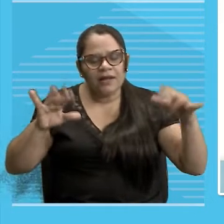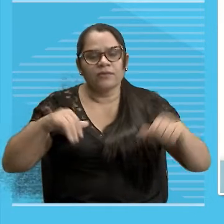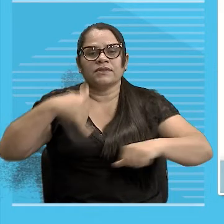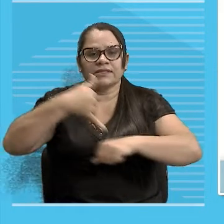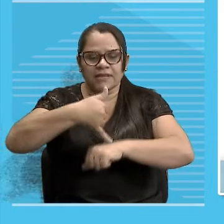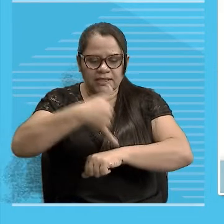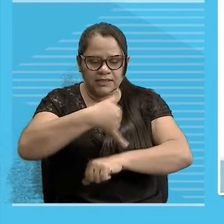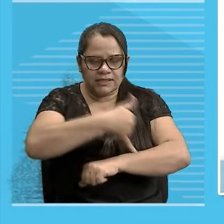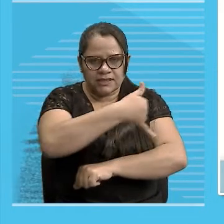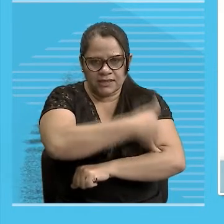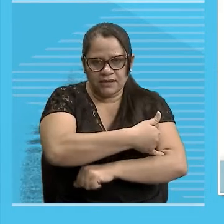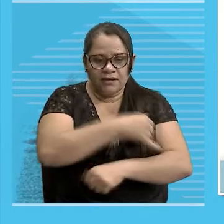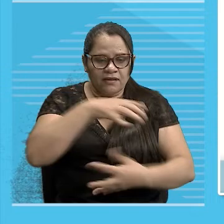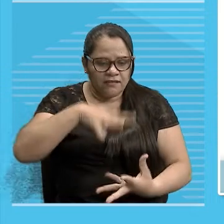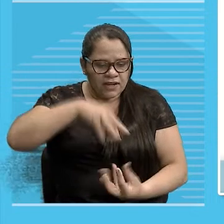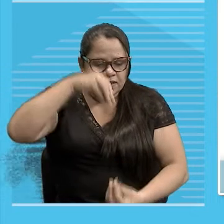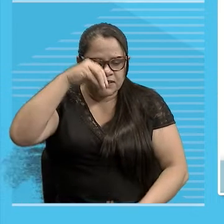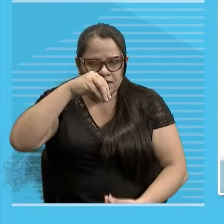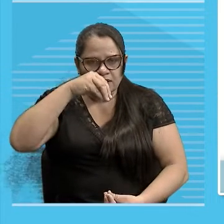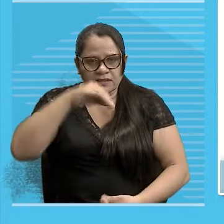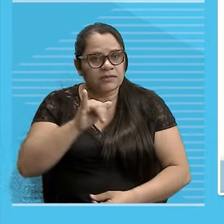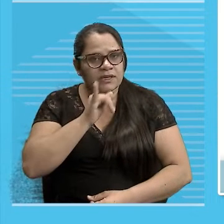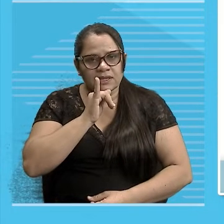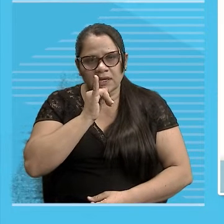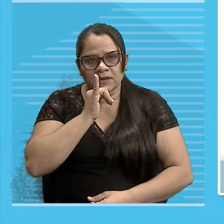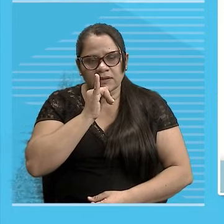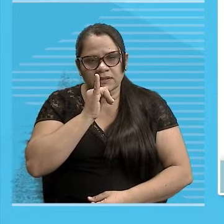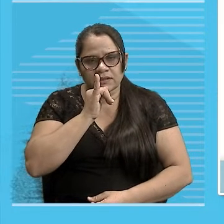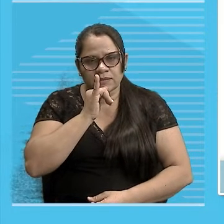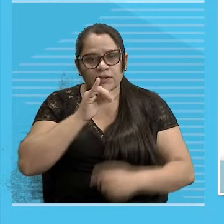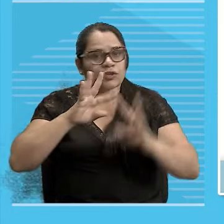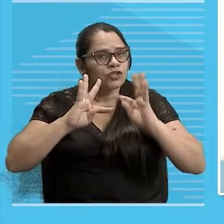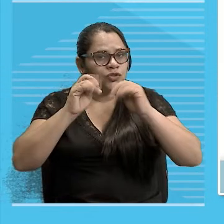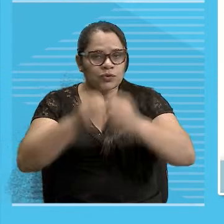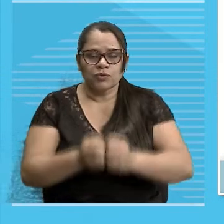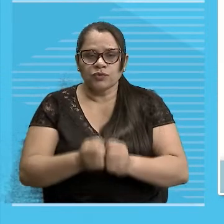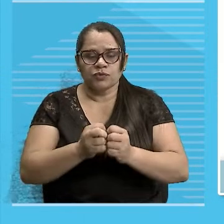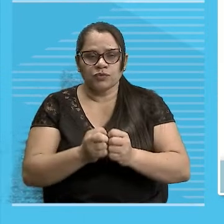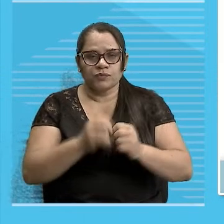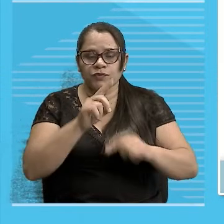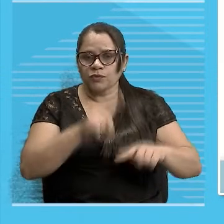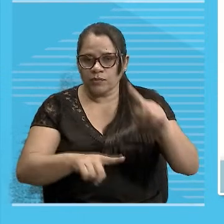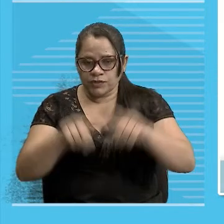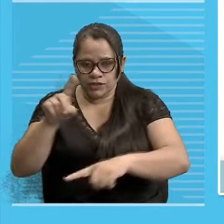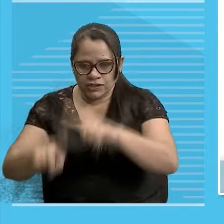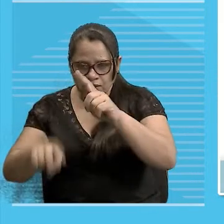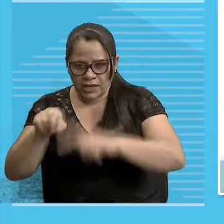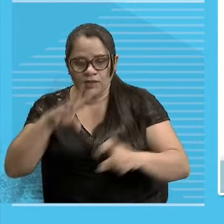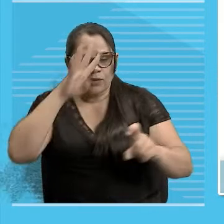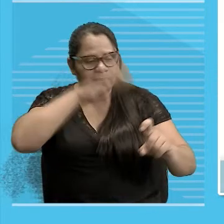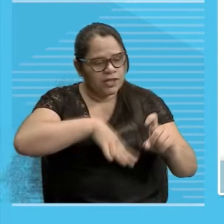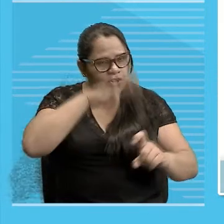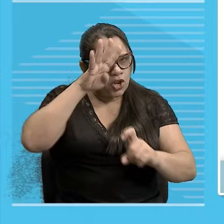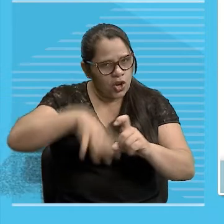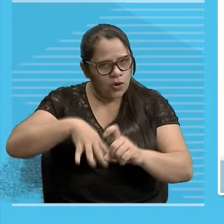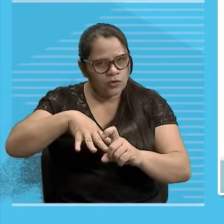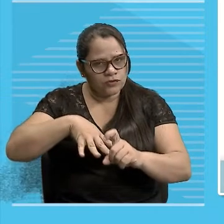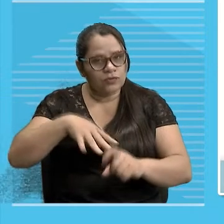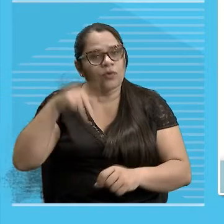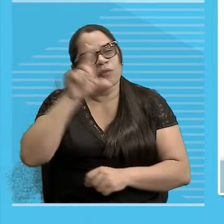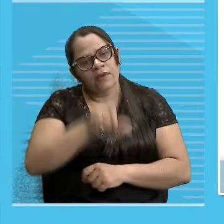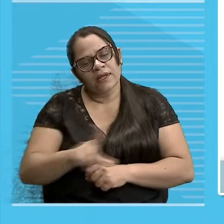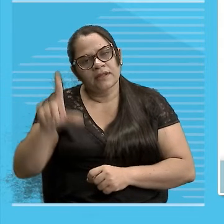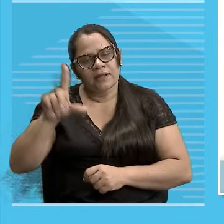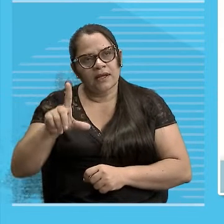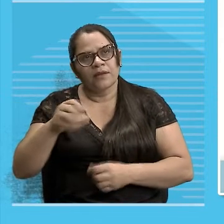Fantasma E todo o ser que você considerar aí De natureza sobrenatural Mitológico ou lendário Entendeu Então